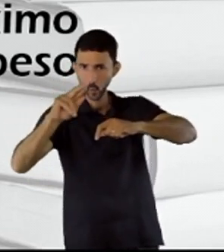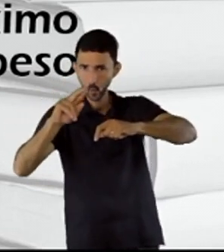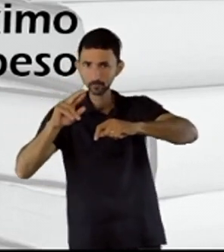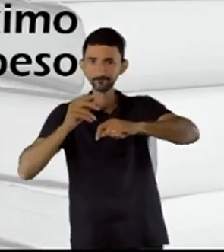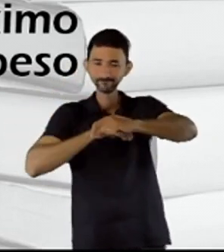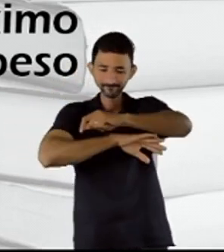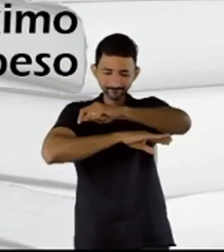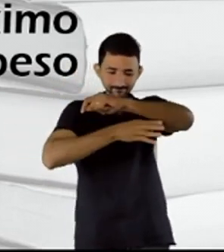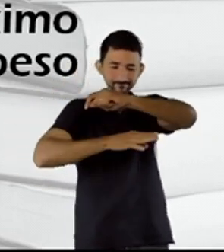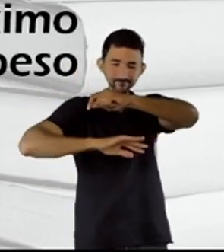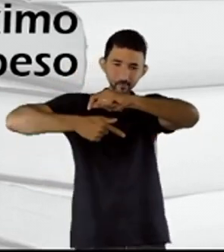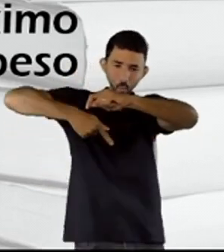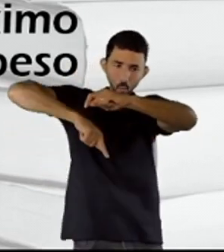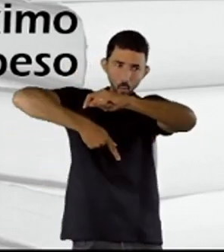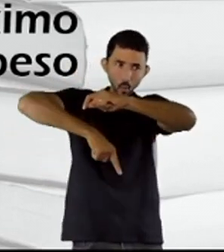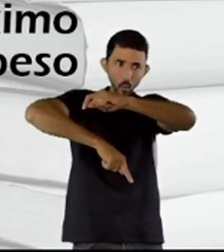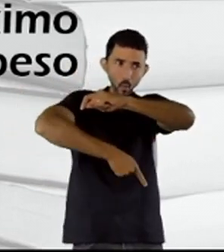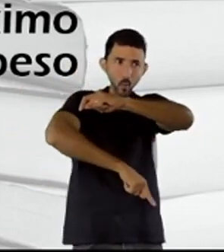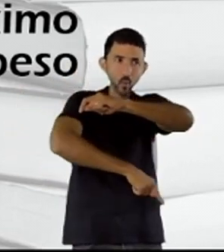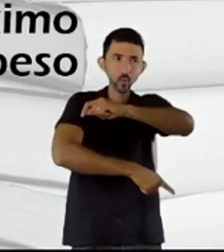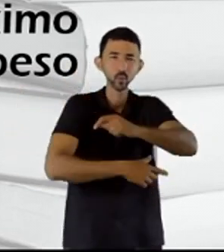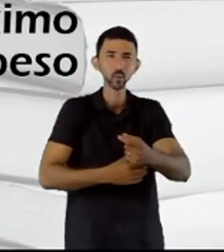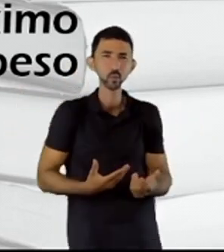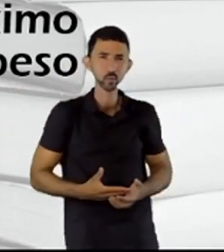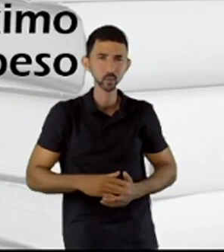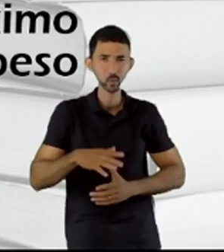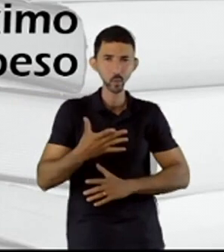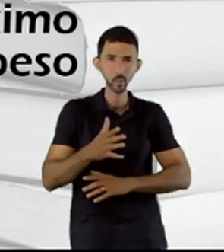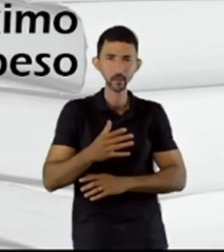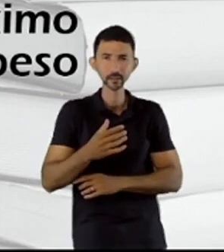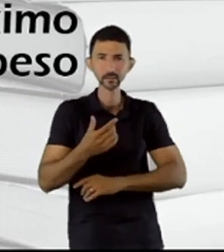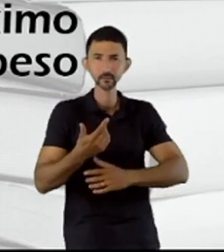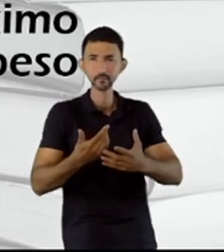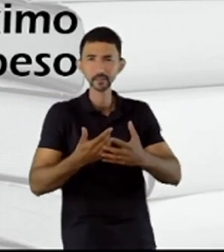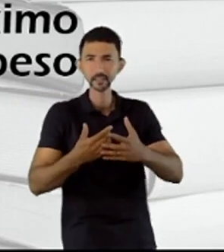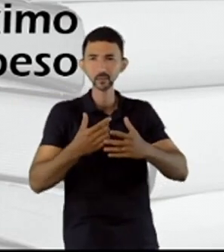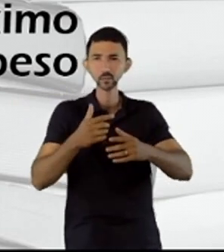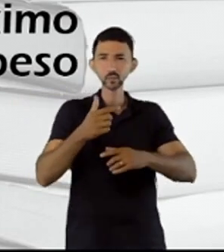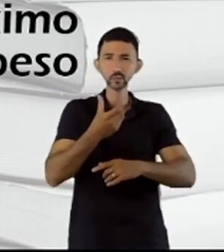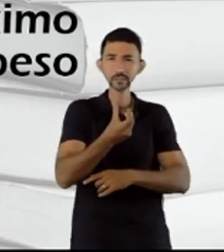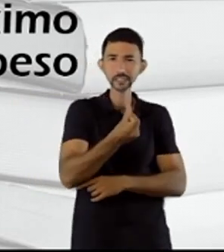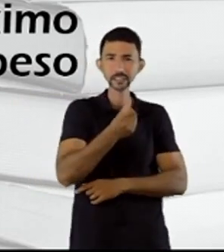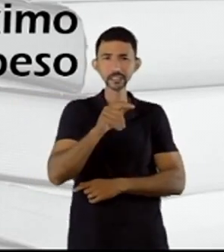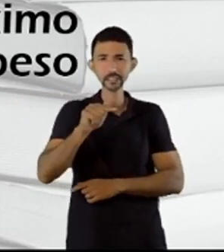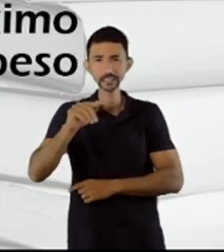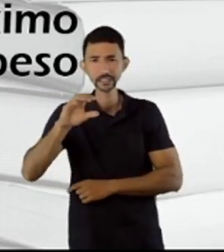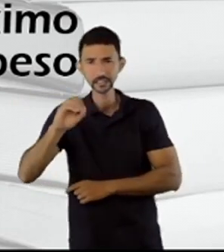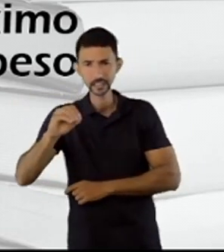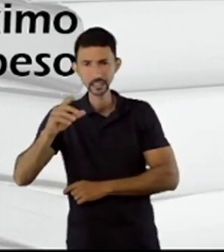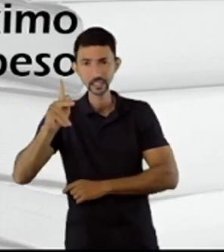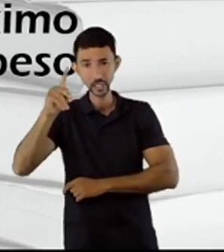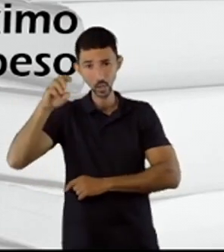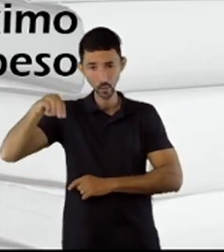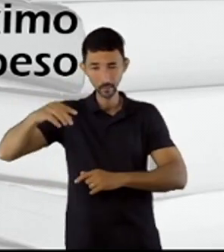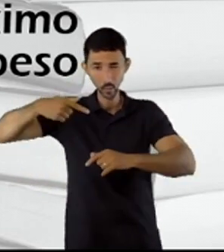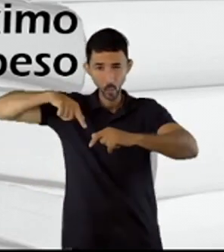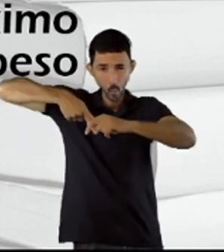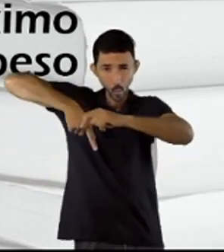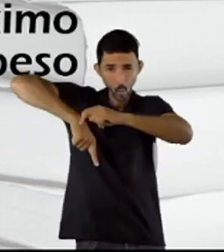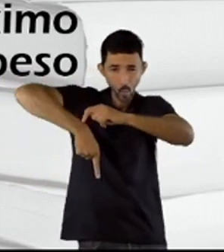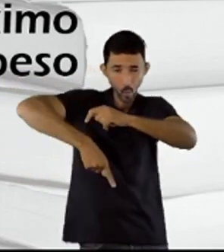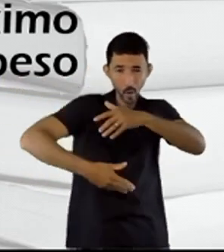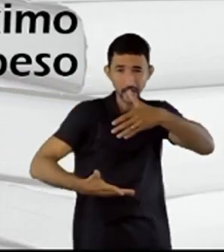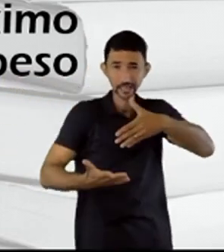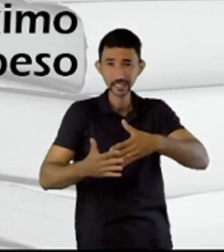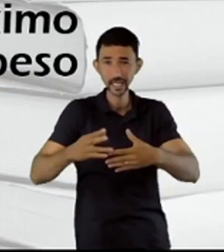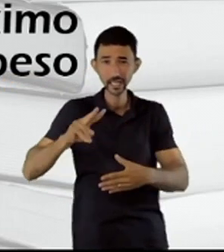ele está a uma profundidade de cerca de 700 km a 2.900 km, né? E essa